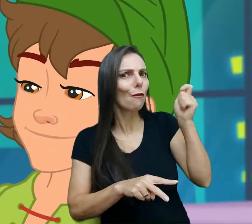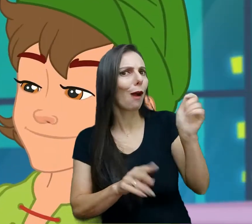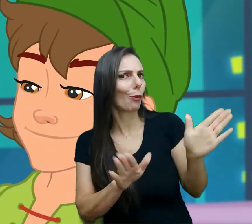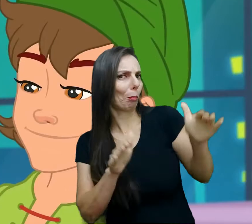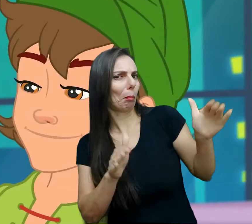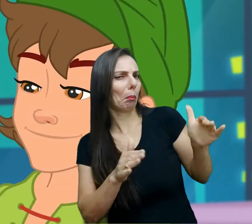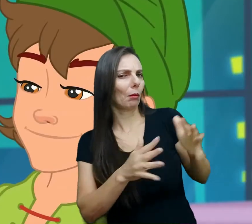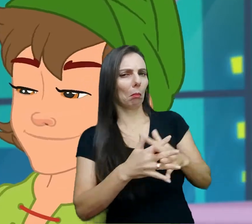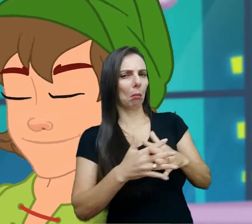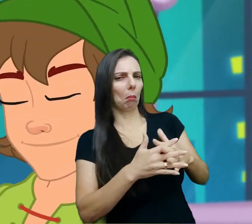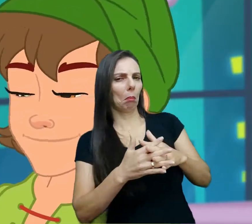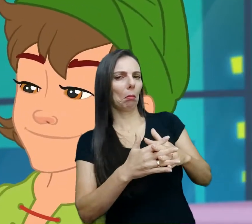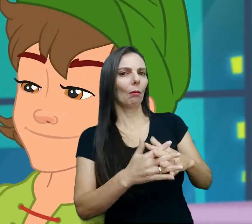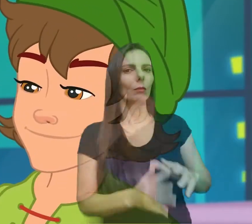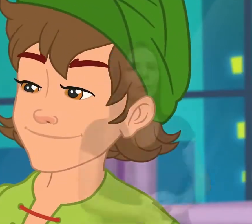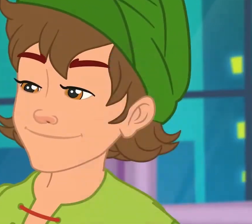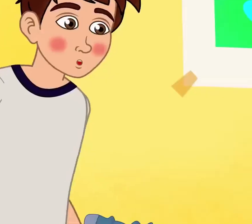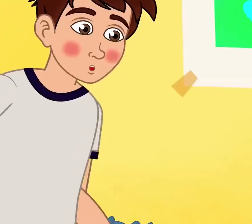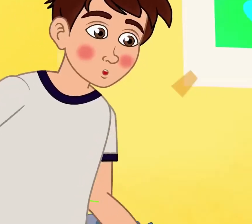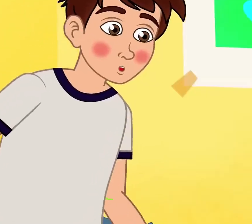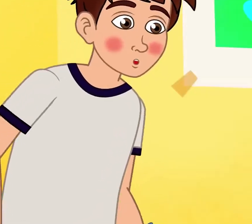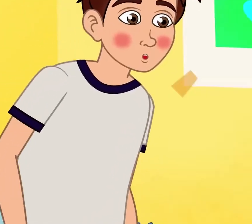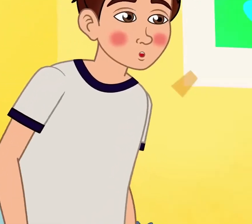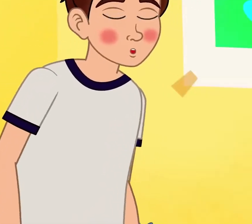Tinkerbell, ficaram muito confusos.